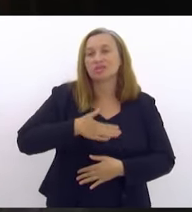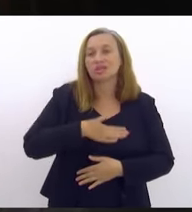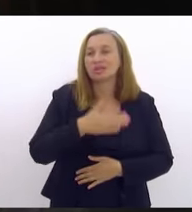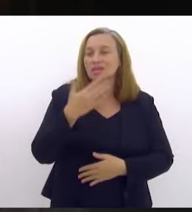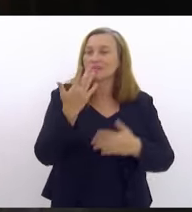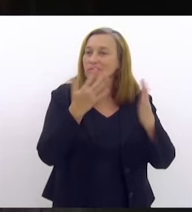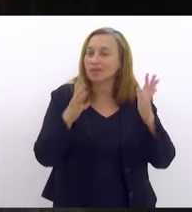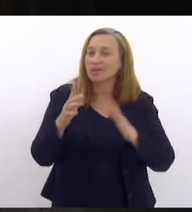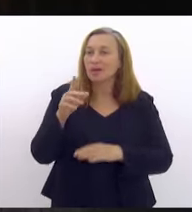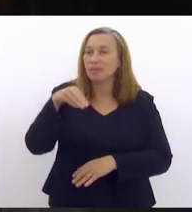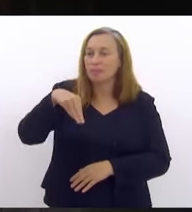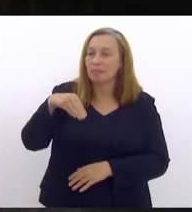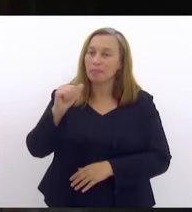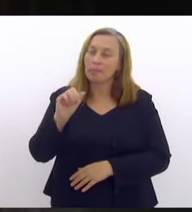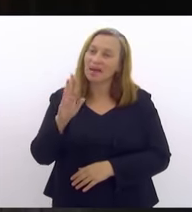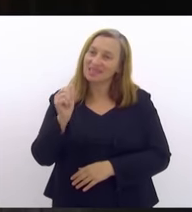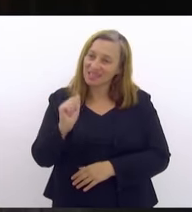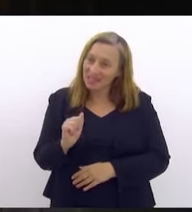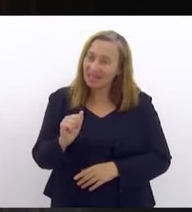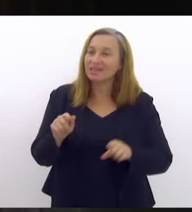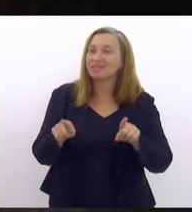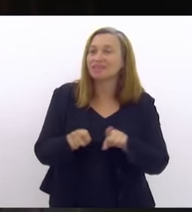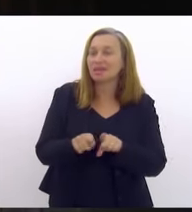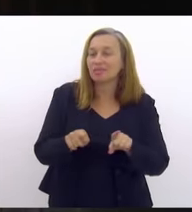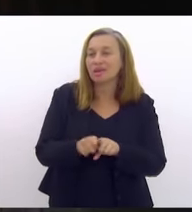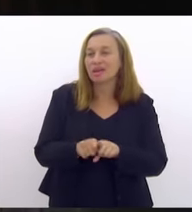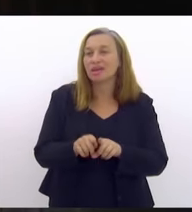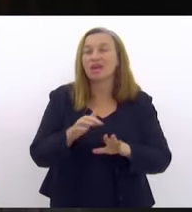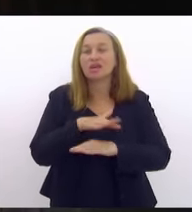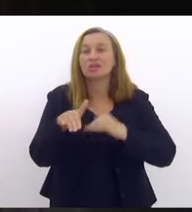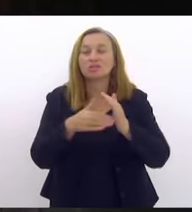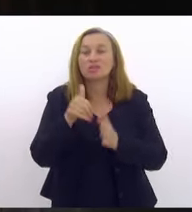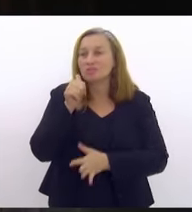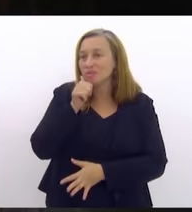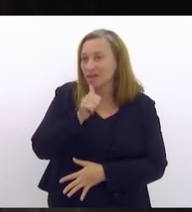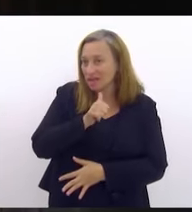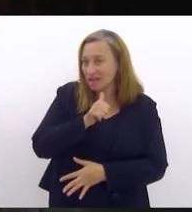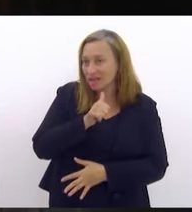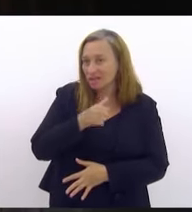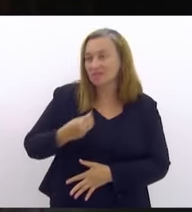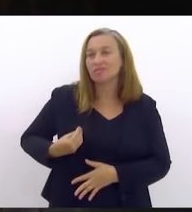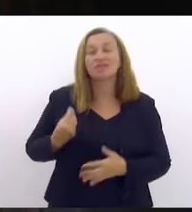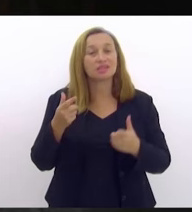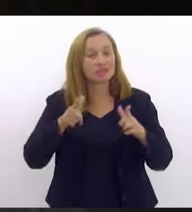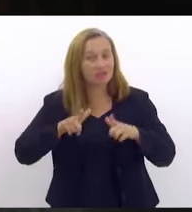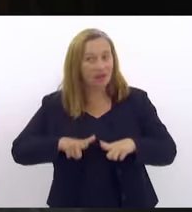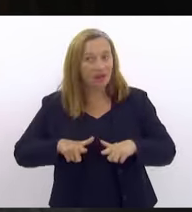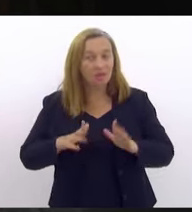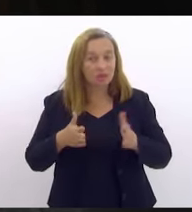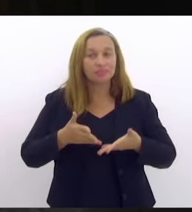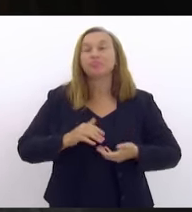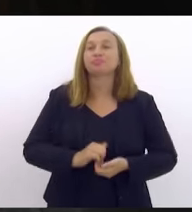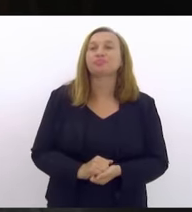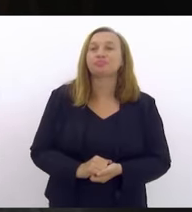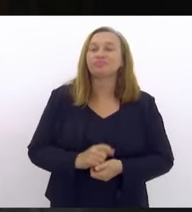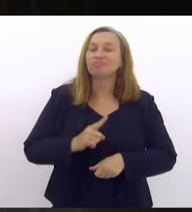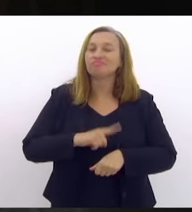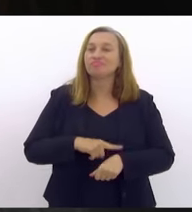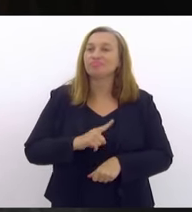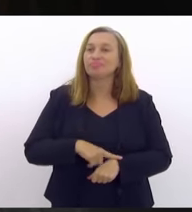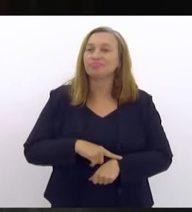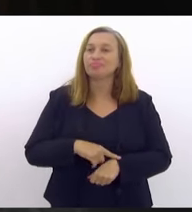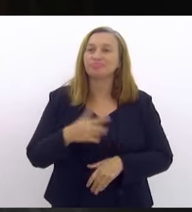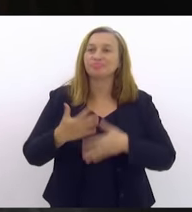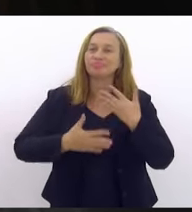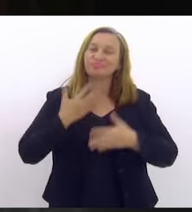cumprimentar a Marcela e, cumprimentando a Marcela, cumprimento todas as mulheres que estão presentes aqui hoje. E é um momento de